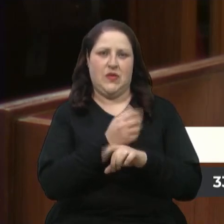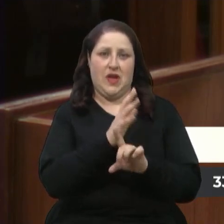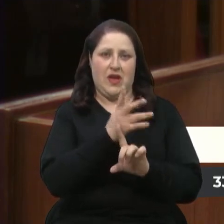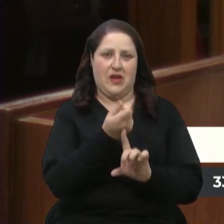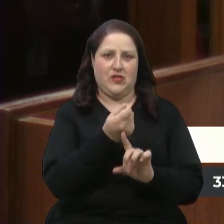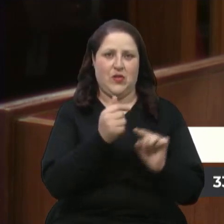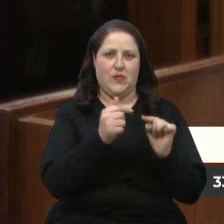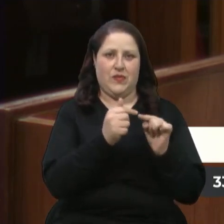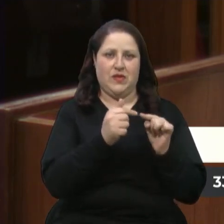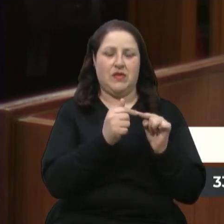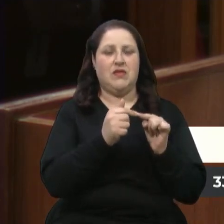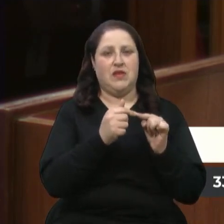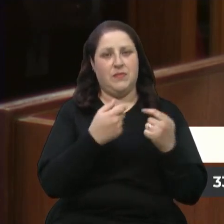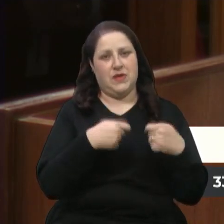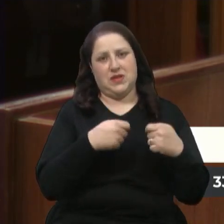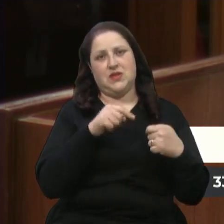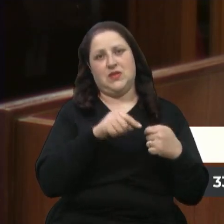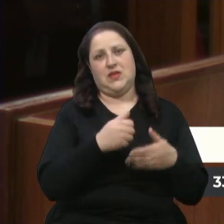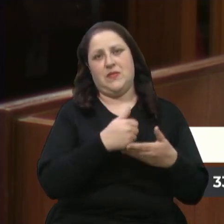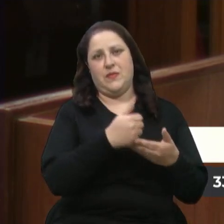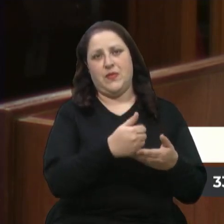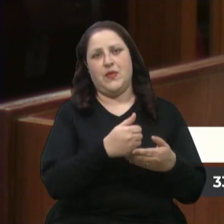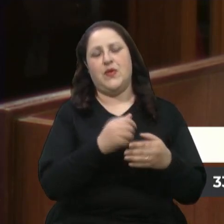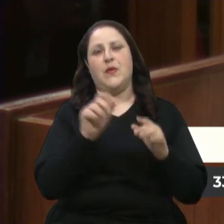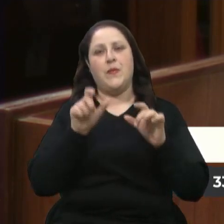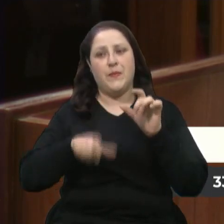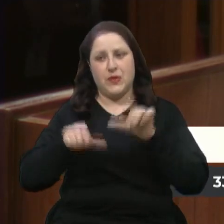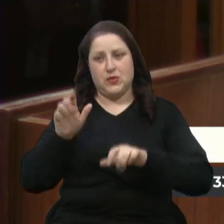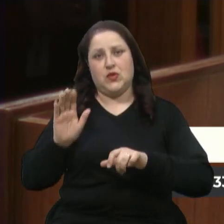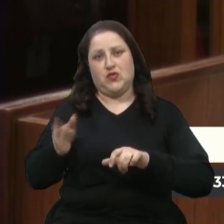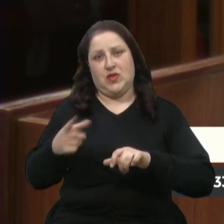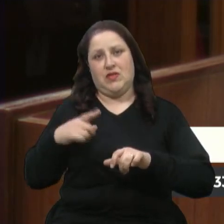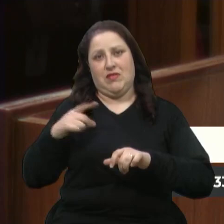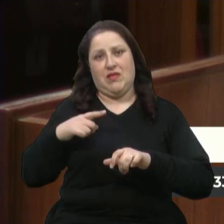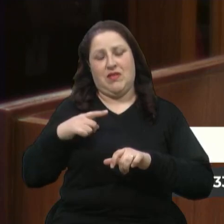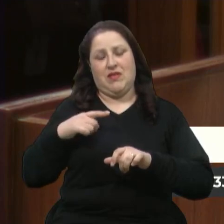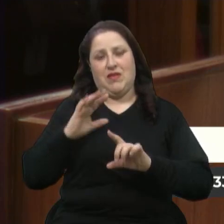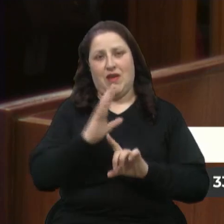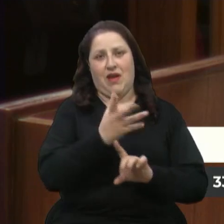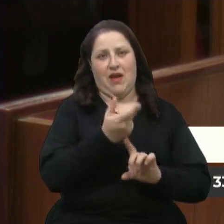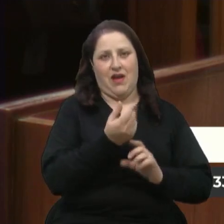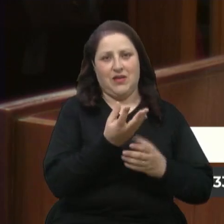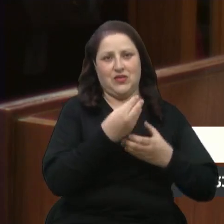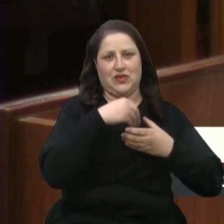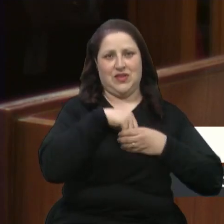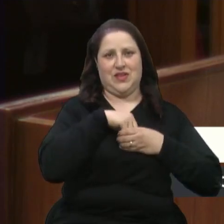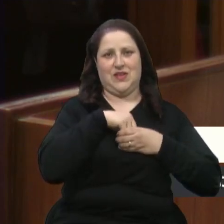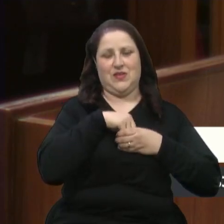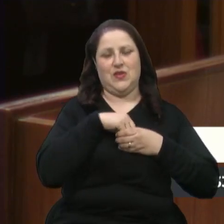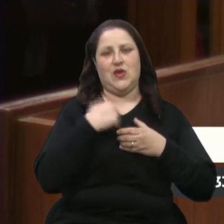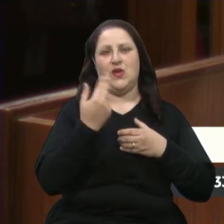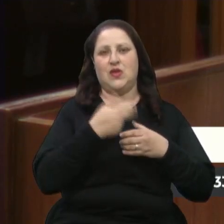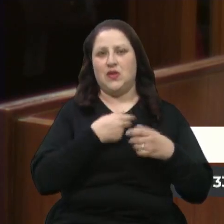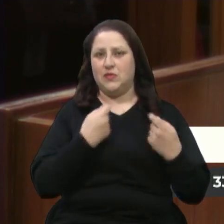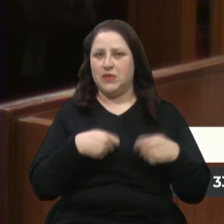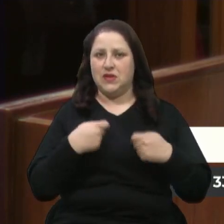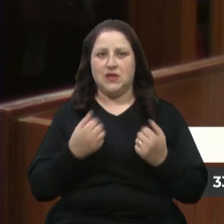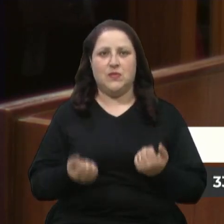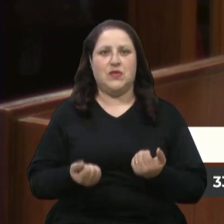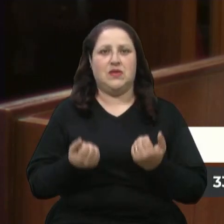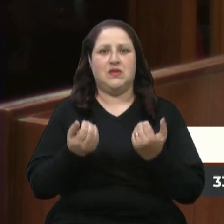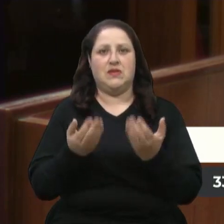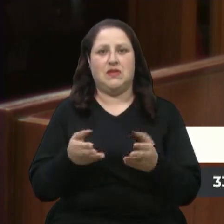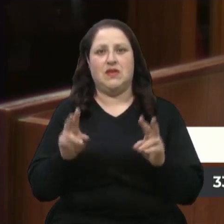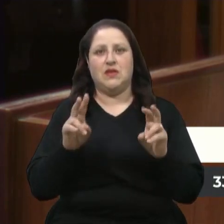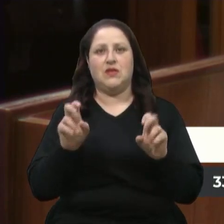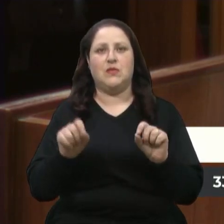além daqueles que já têm essa veia artística, nós também precisamos ofertar a questão